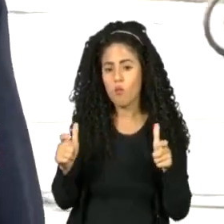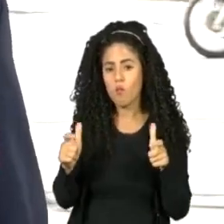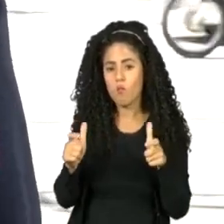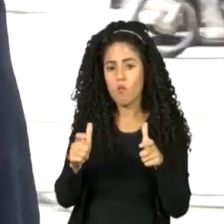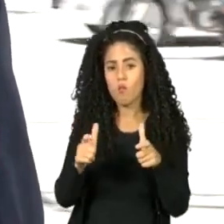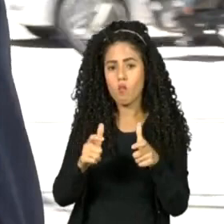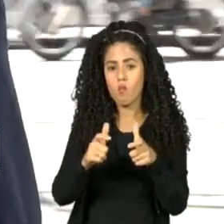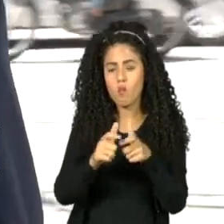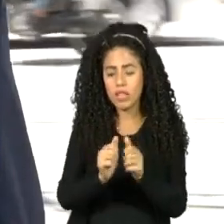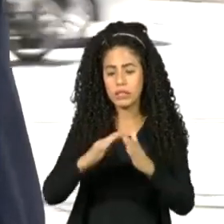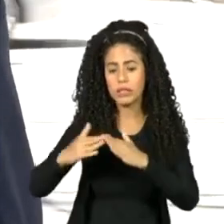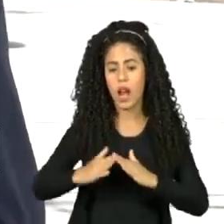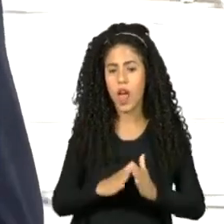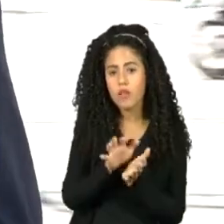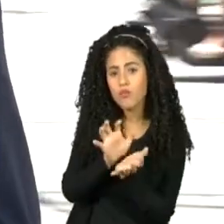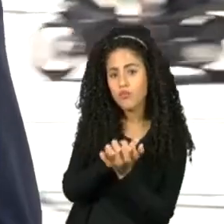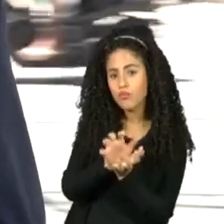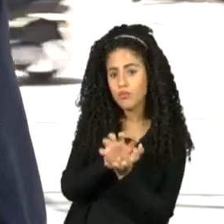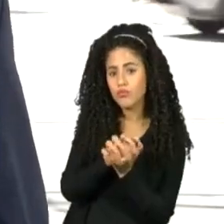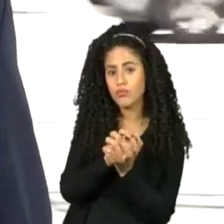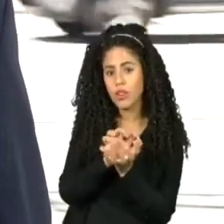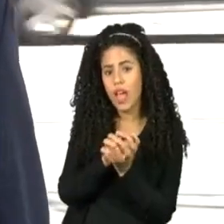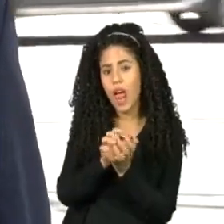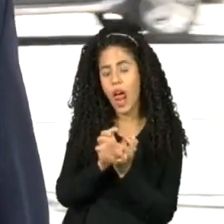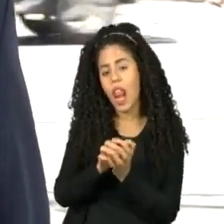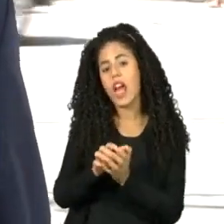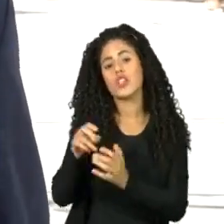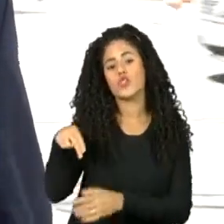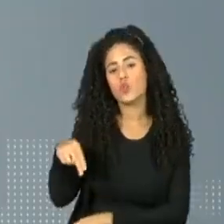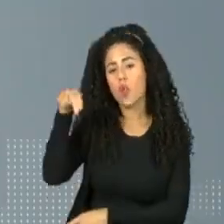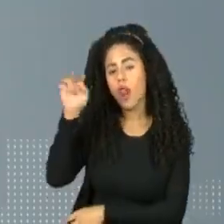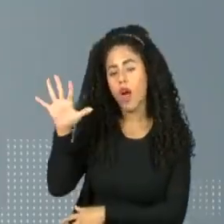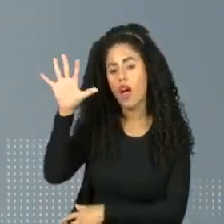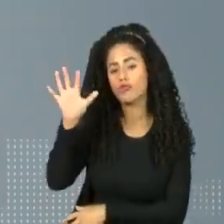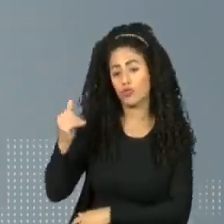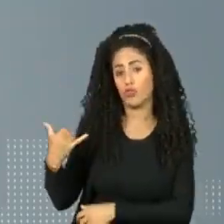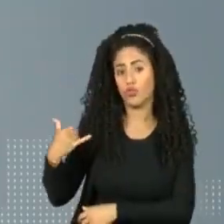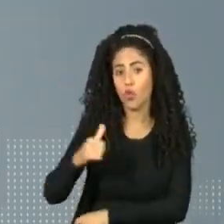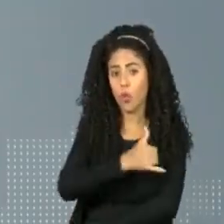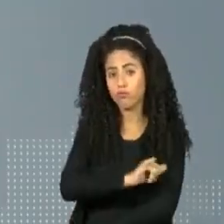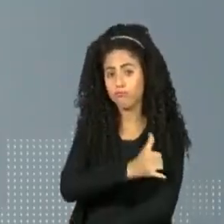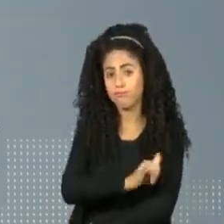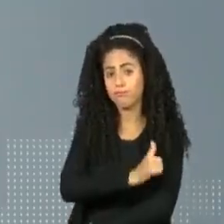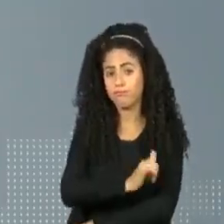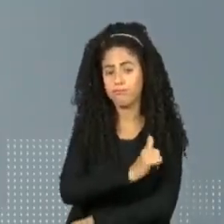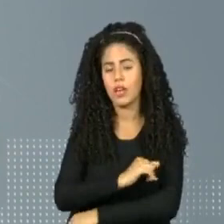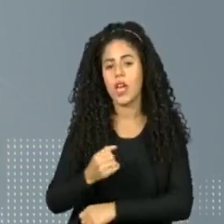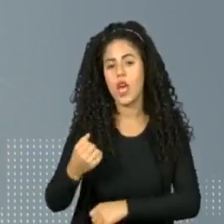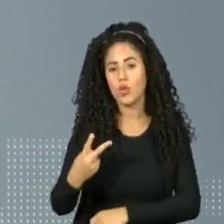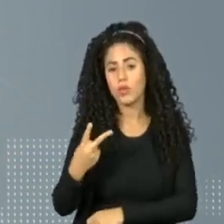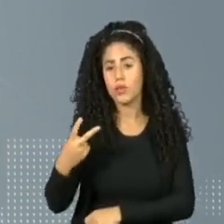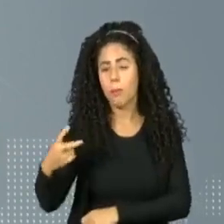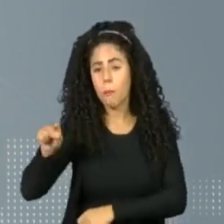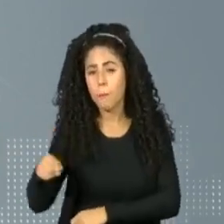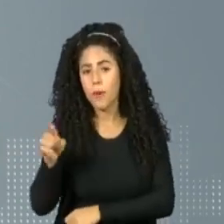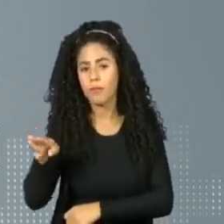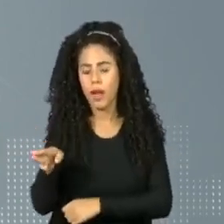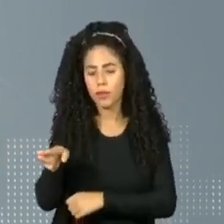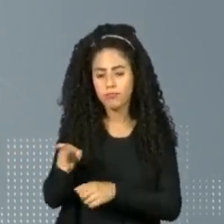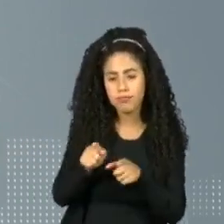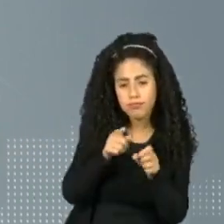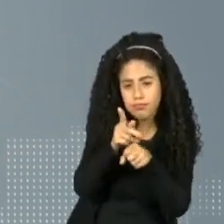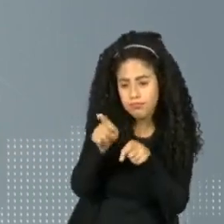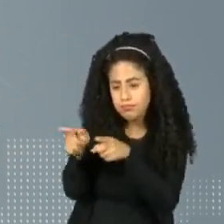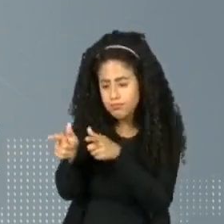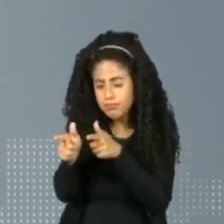drasticamente na comunidade do Jacarezinho, na zona norte do Rio de Janeiro. Se no primeiro dia 1.200 agentes faziam um patrulhamento